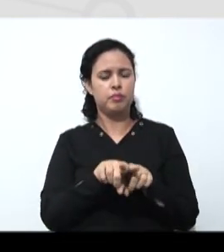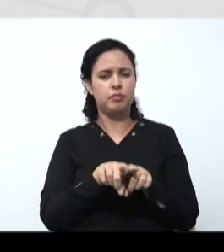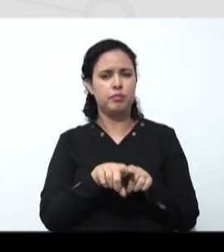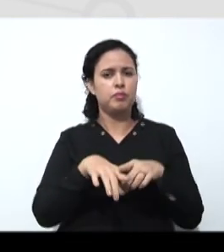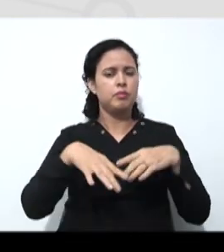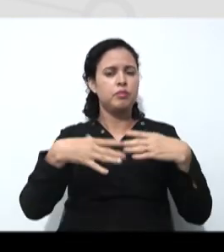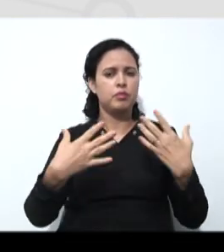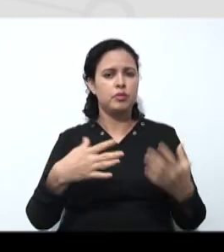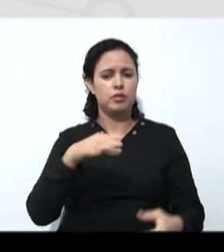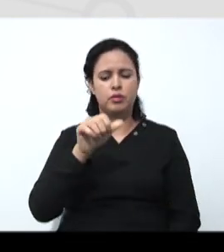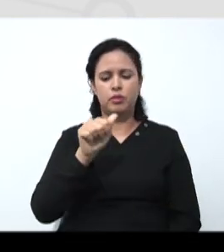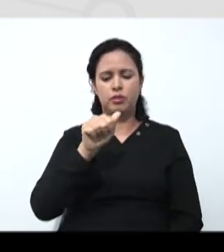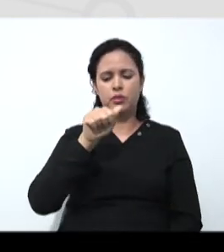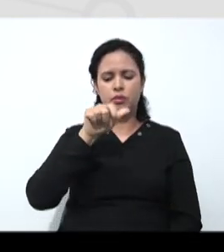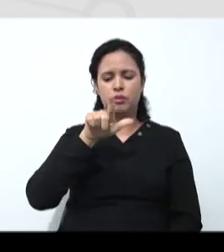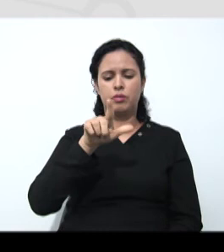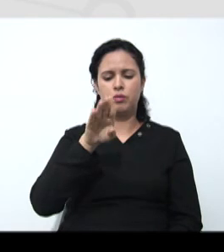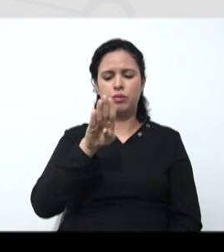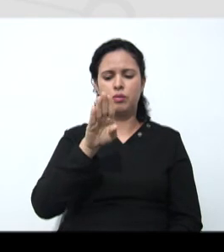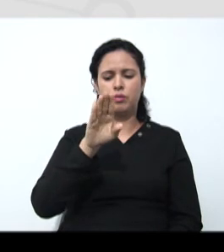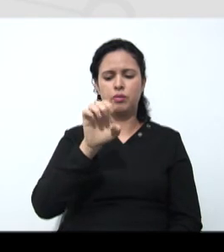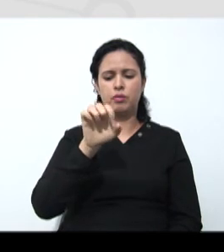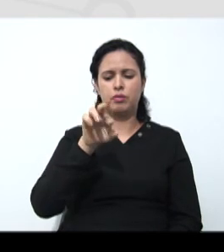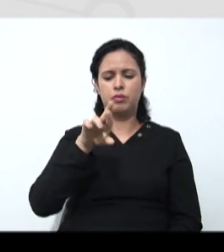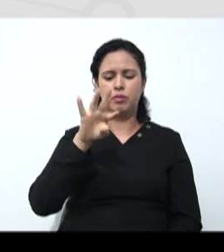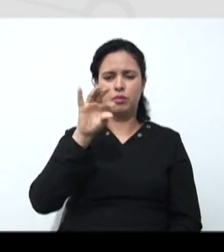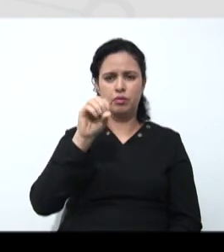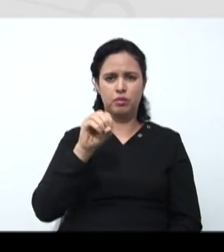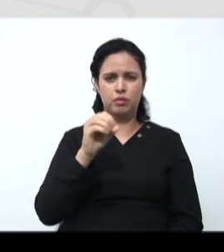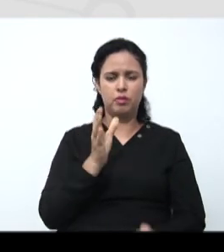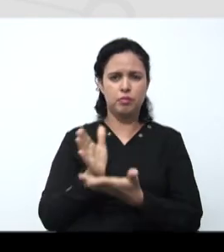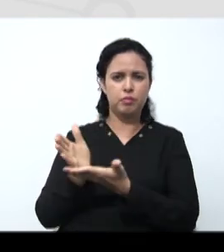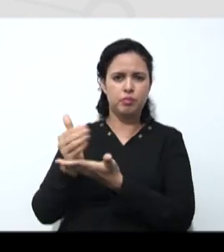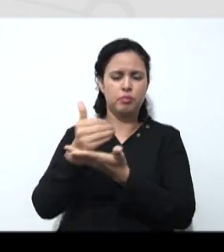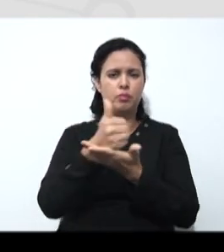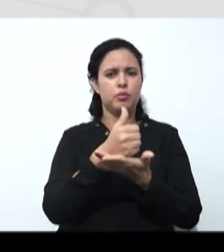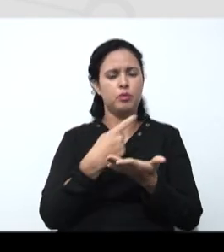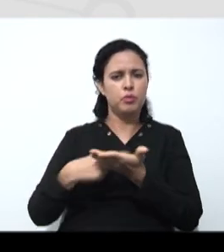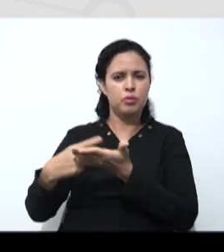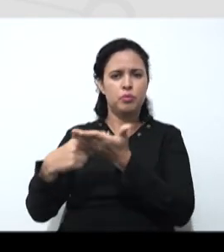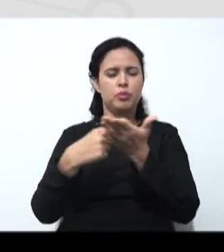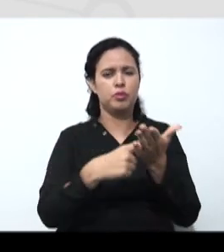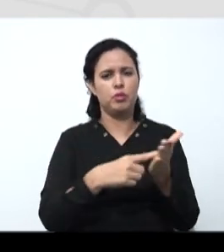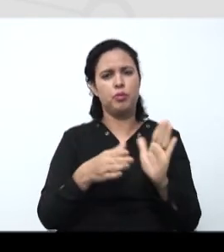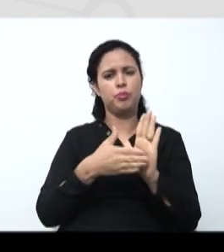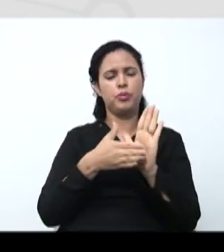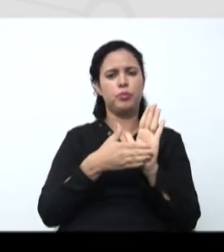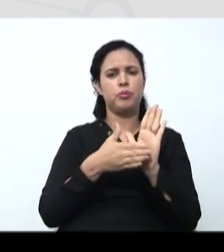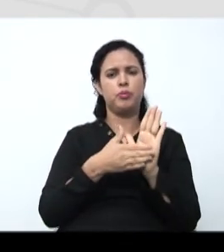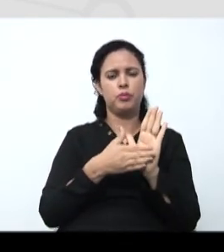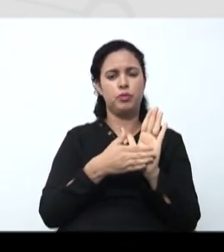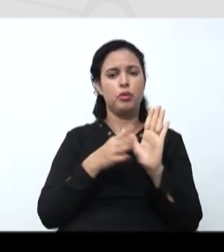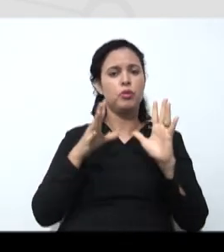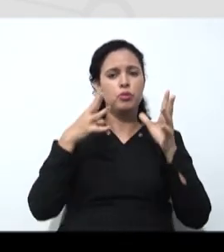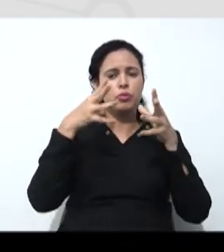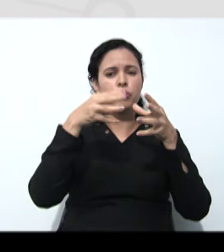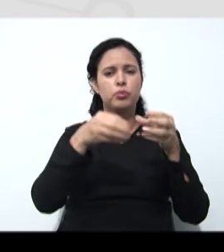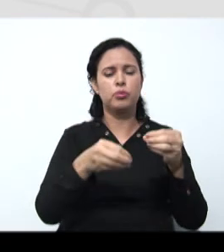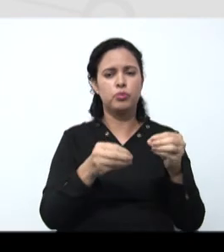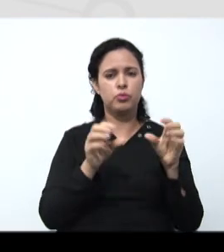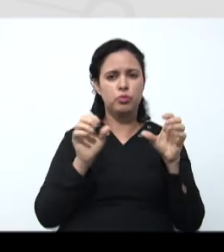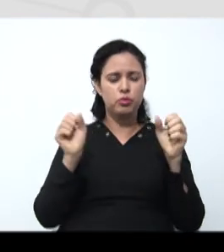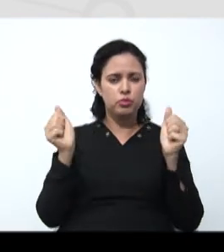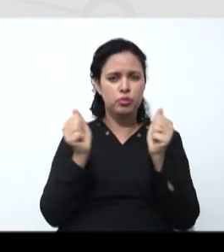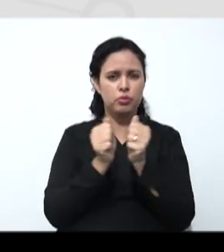Alberto, então, reuniu-se com outros catadores de lixo e apresentou uma proposta para juntos, olha